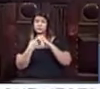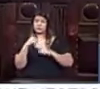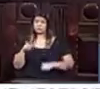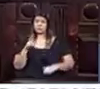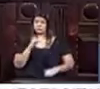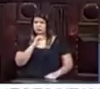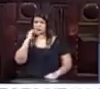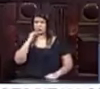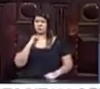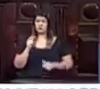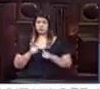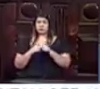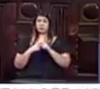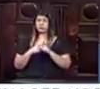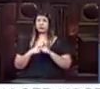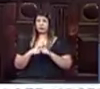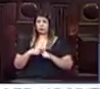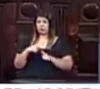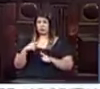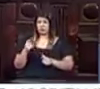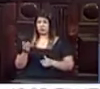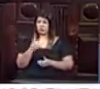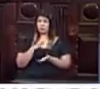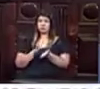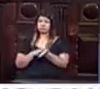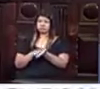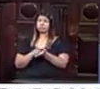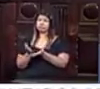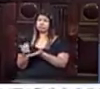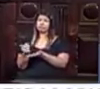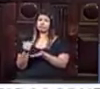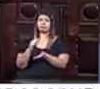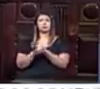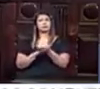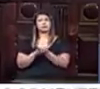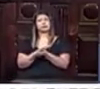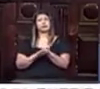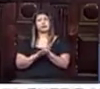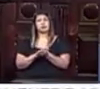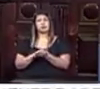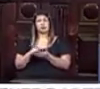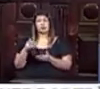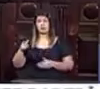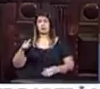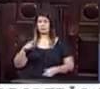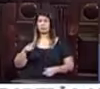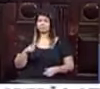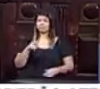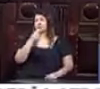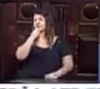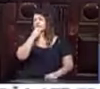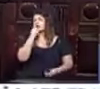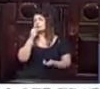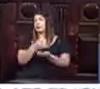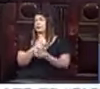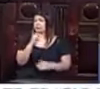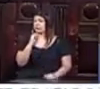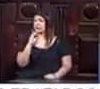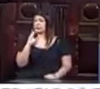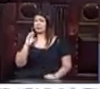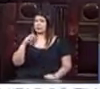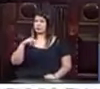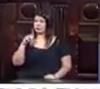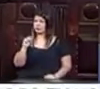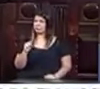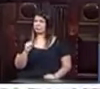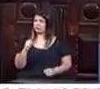não é cobrada, está dizendo que essa empresa, que é devedora do Estado, vai deixar de pagar o ICMS porque algumas instituições